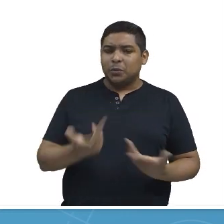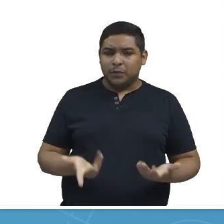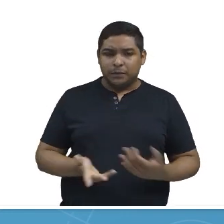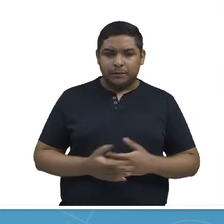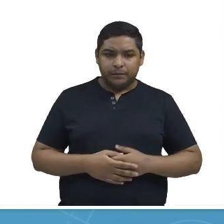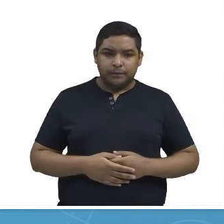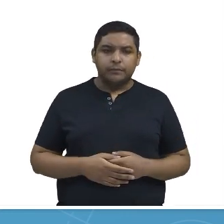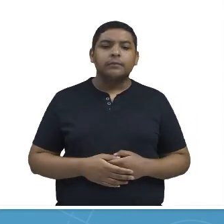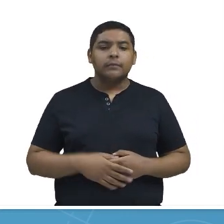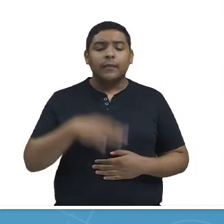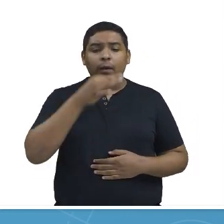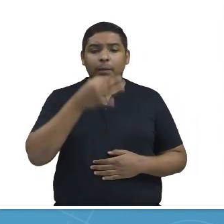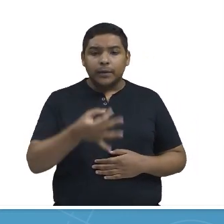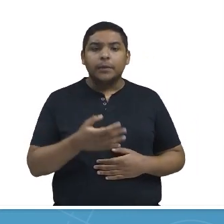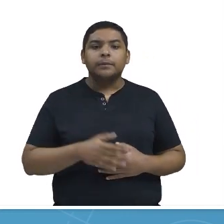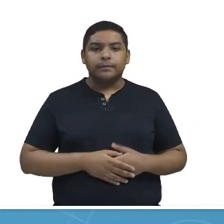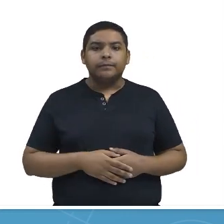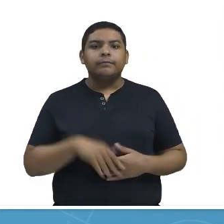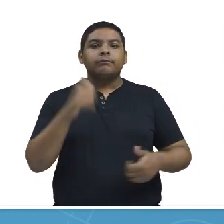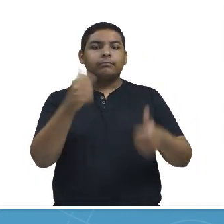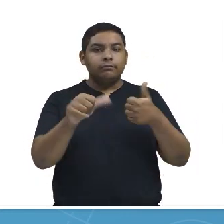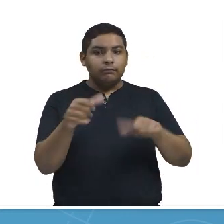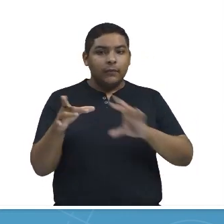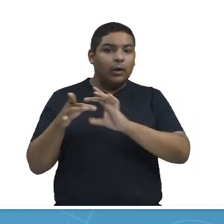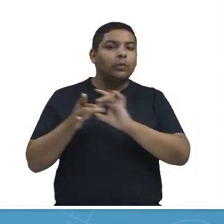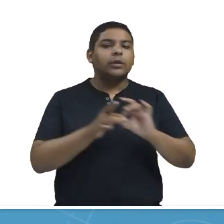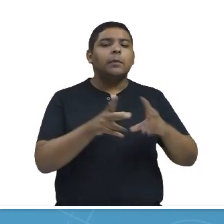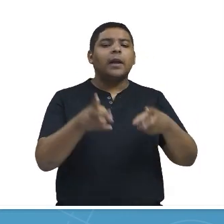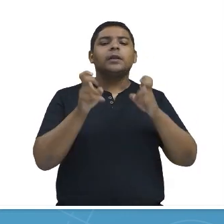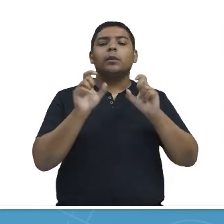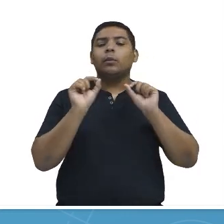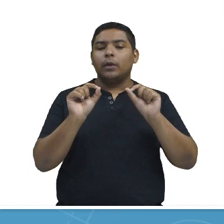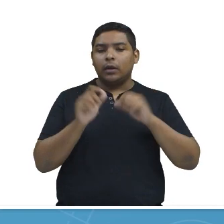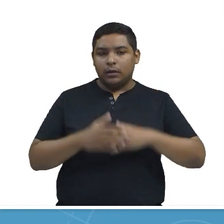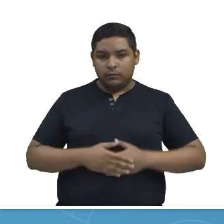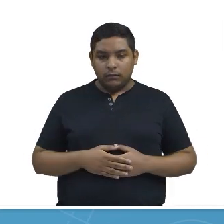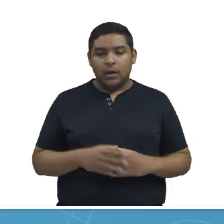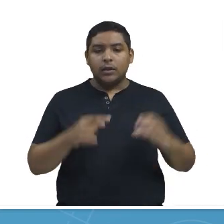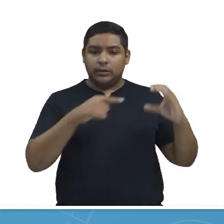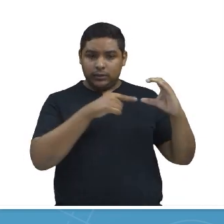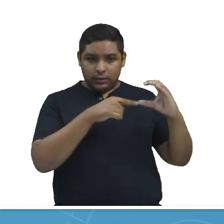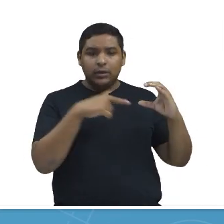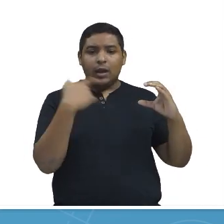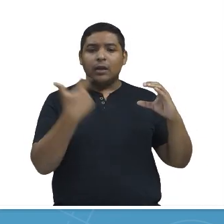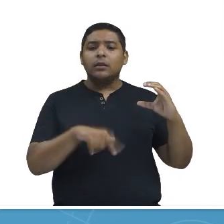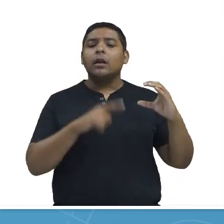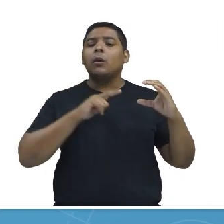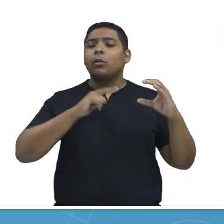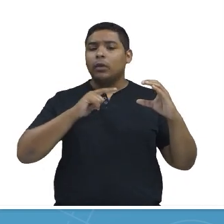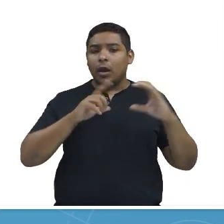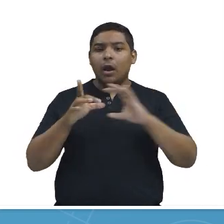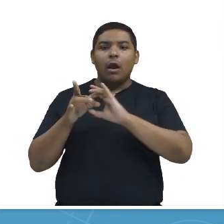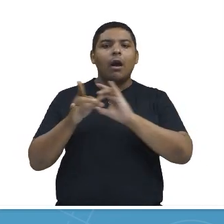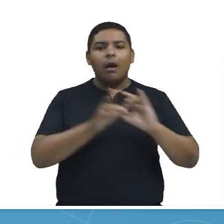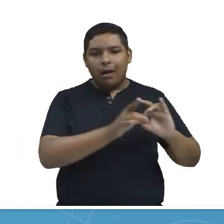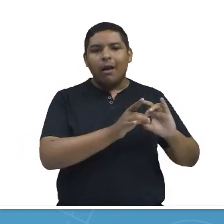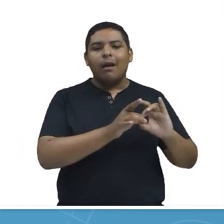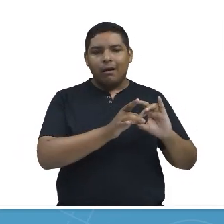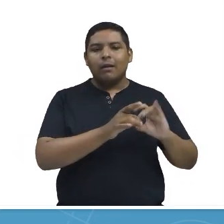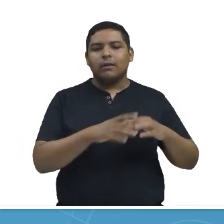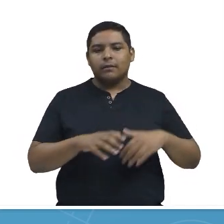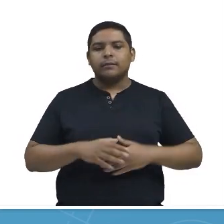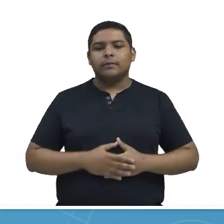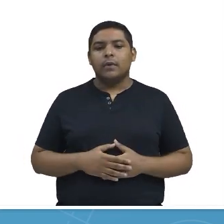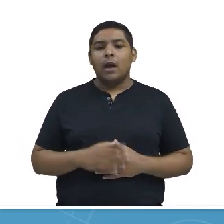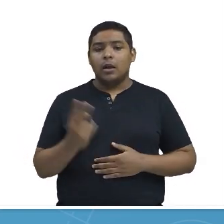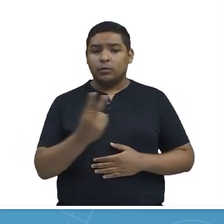essas respostas, que foi a letra C, não é? Ao analisar o contexto, percebe-se que a alternativa C possui a ordem que completa corretamente as